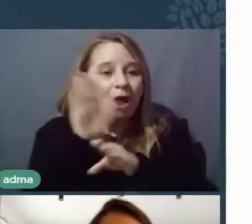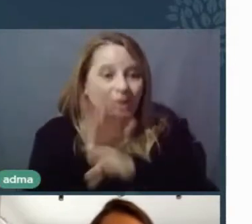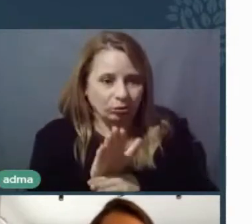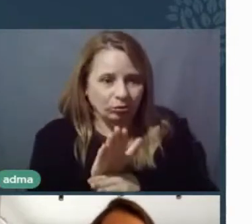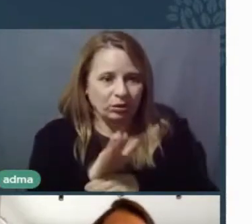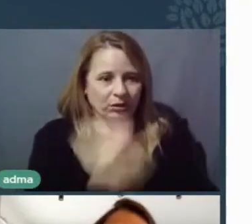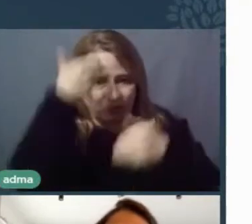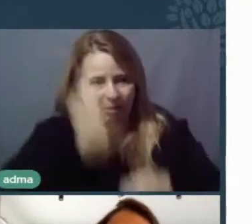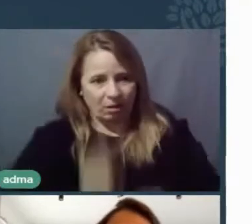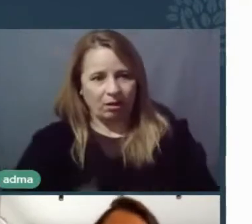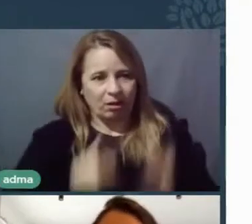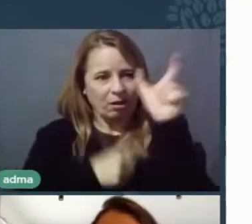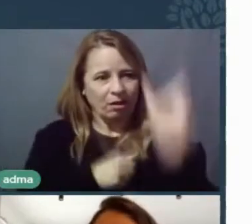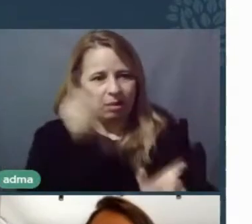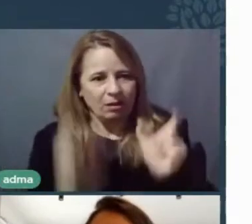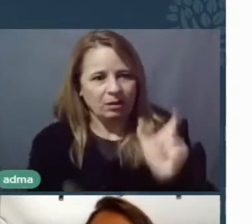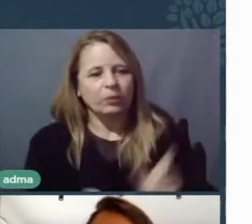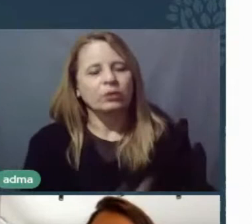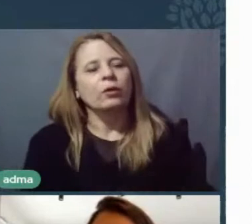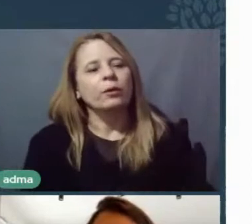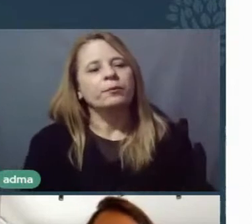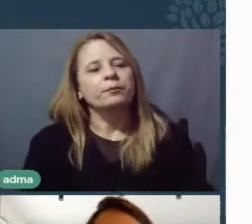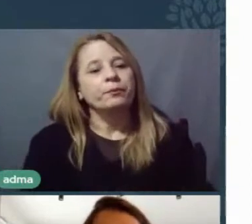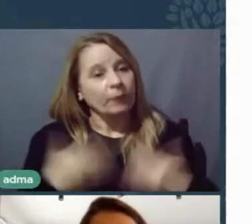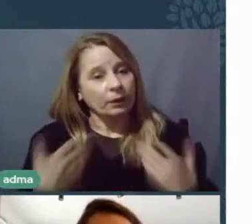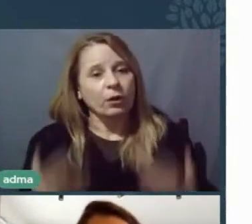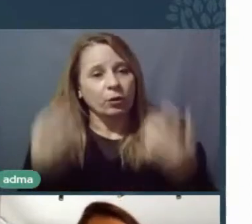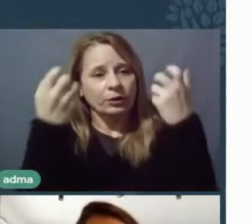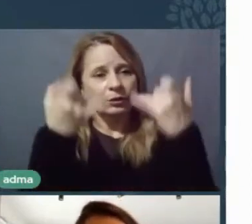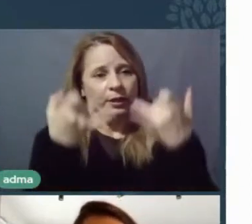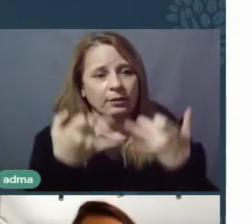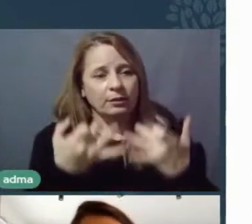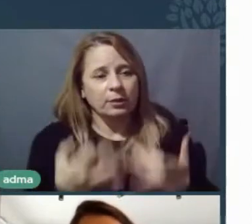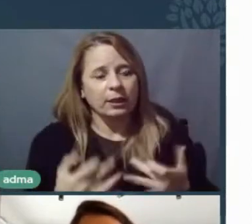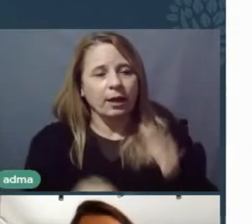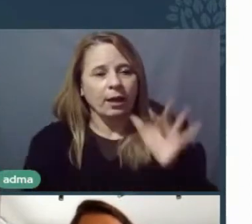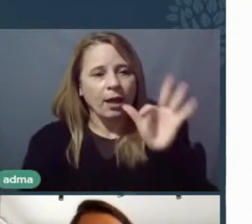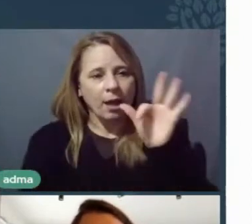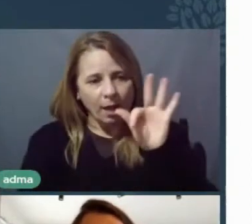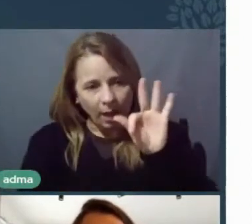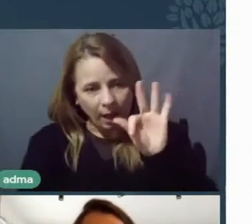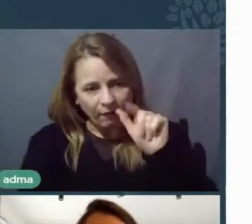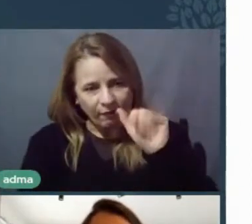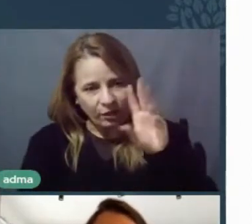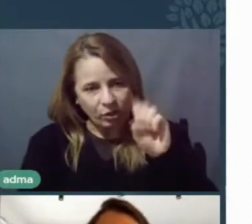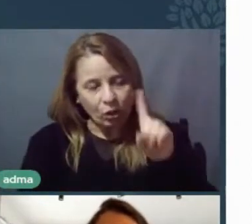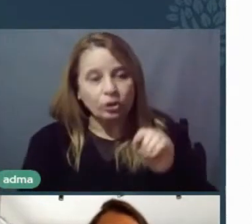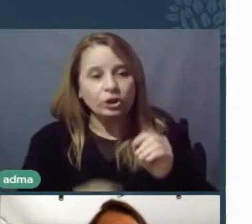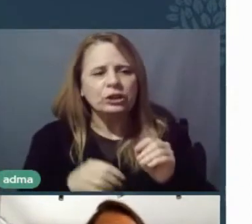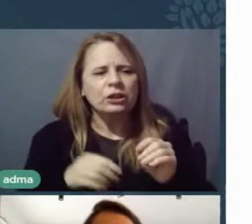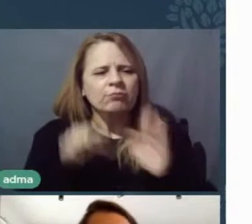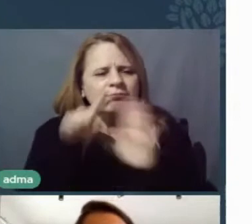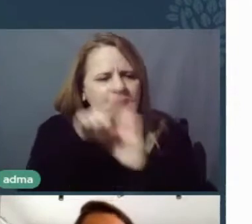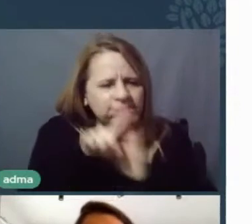esses indivíduos? Aí, então, eu tenho que recorrer para essa explicação, a fisiologia do exercício, que é um estudo